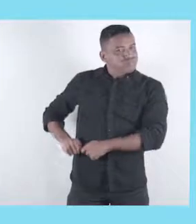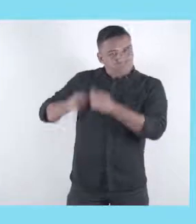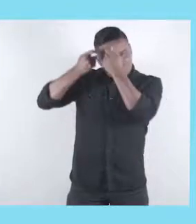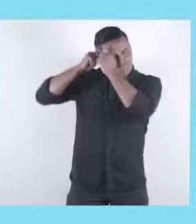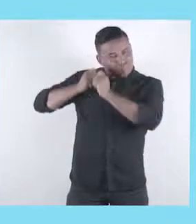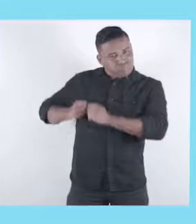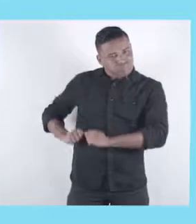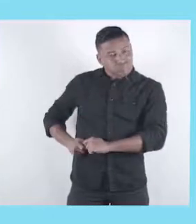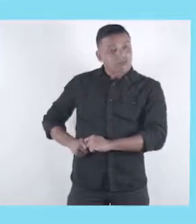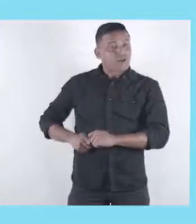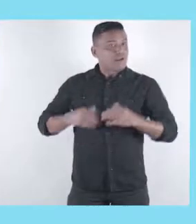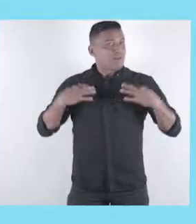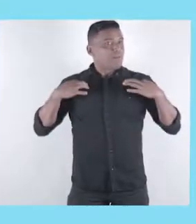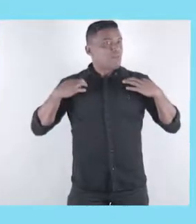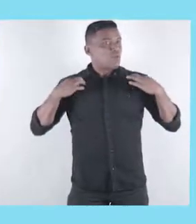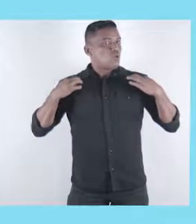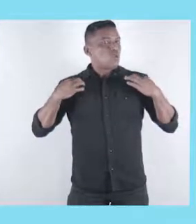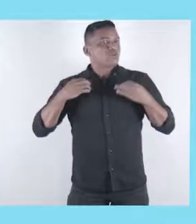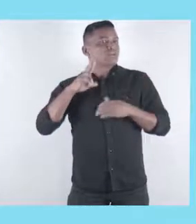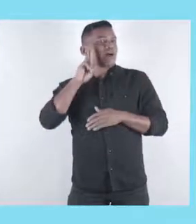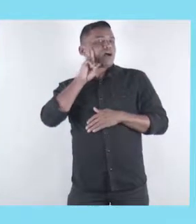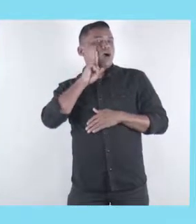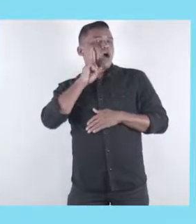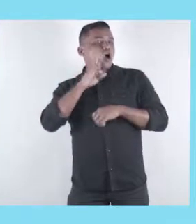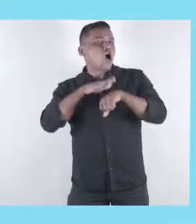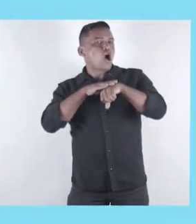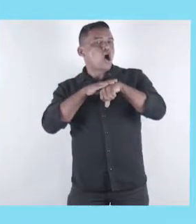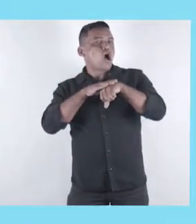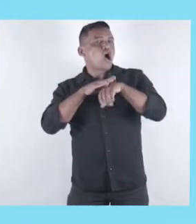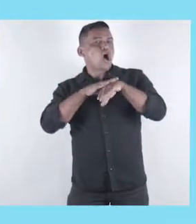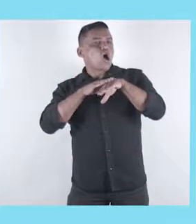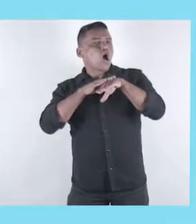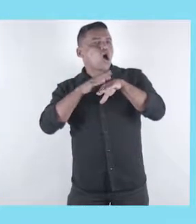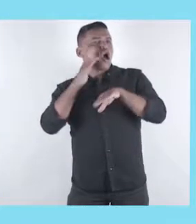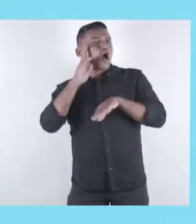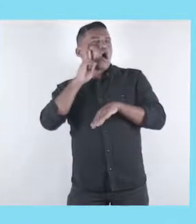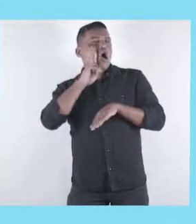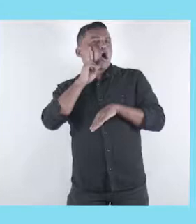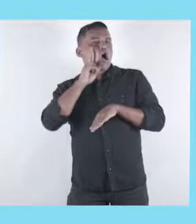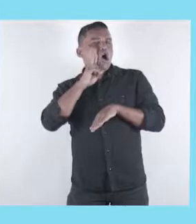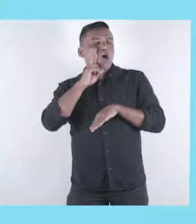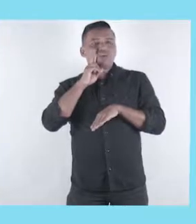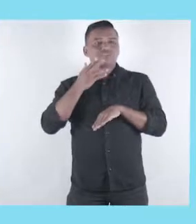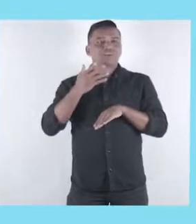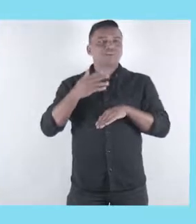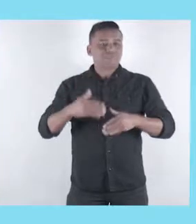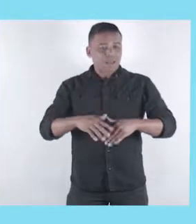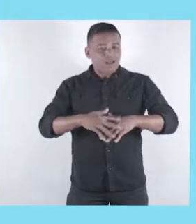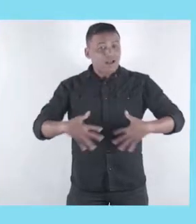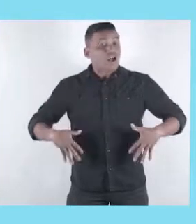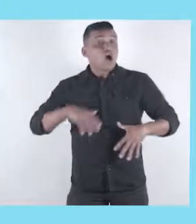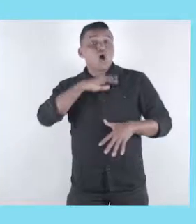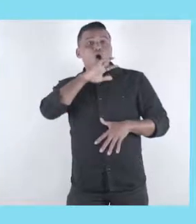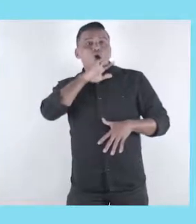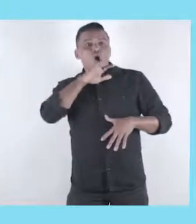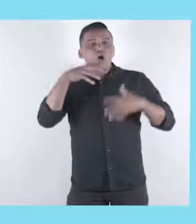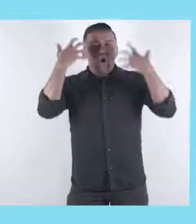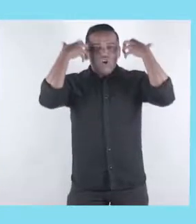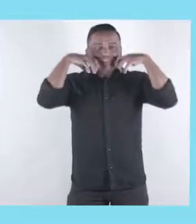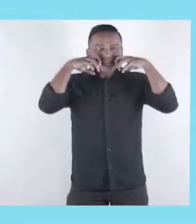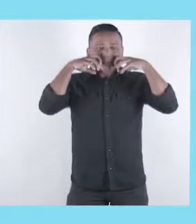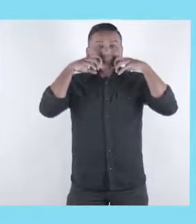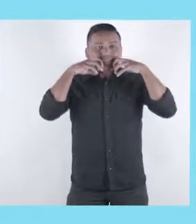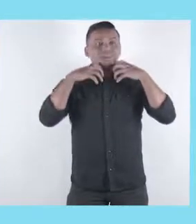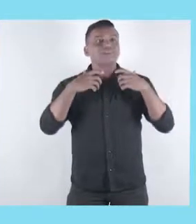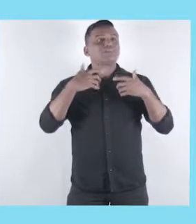estampas de onça e estamos aqui no escritório do Instituto periférico hoje nós vamos